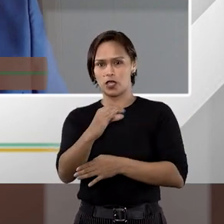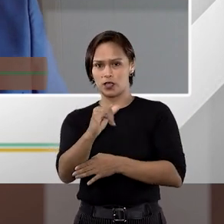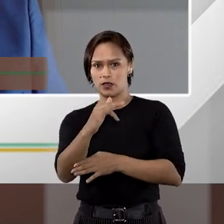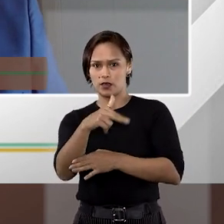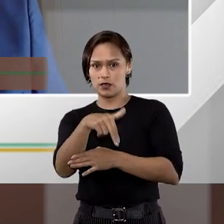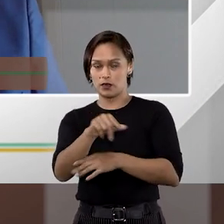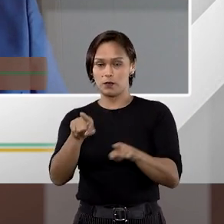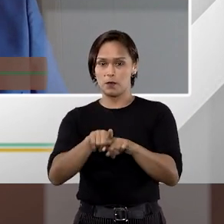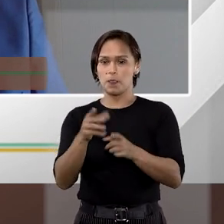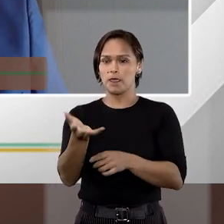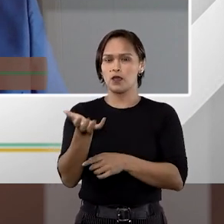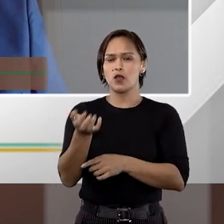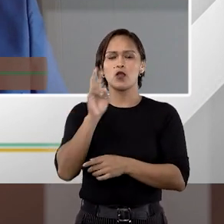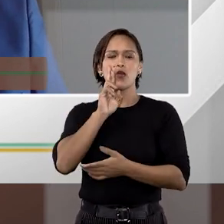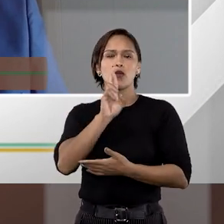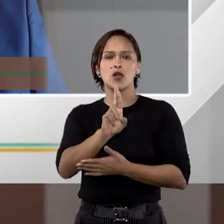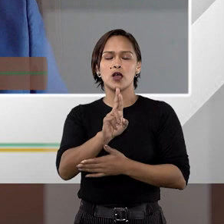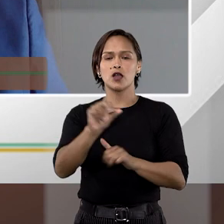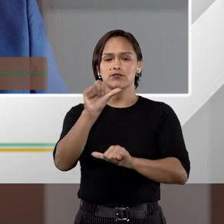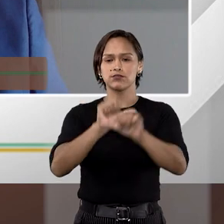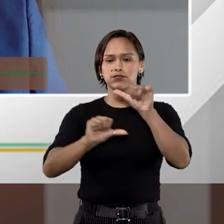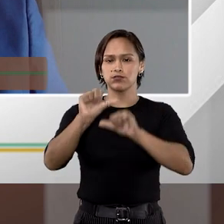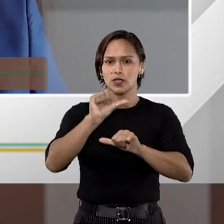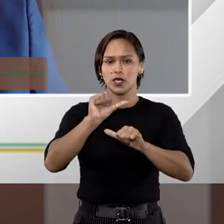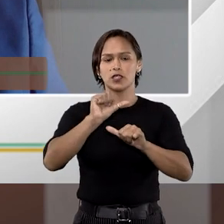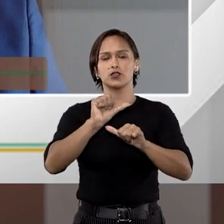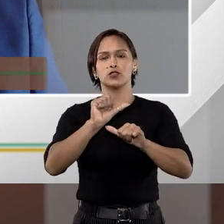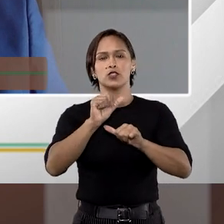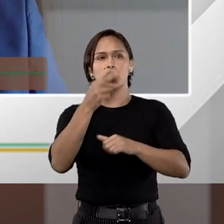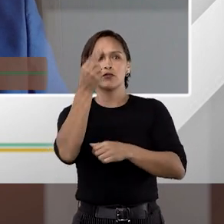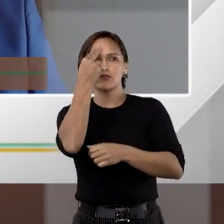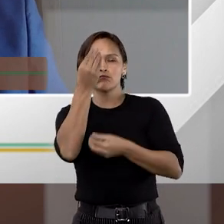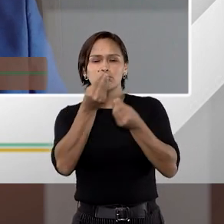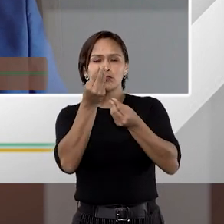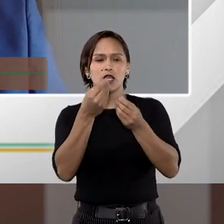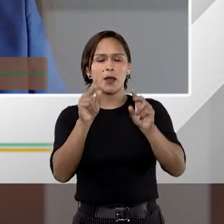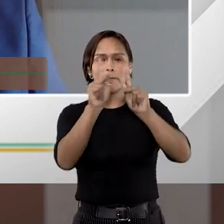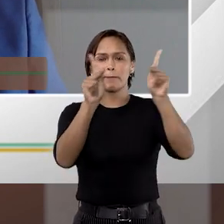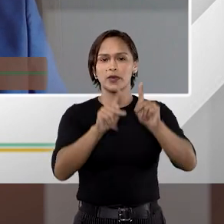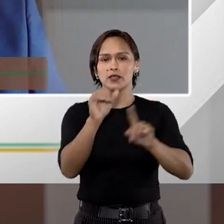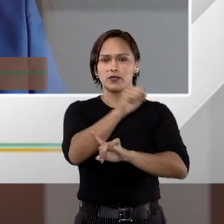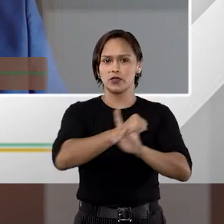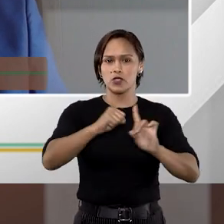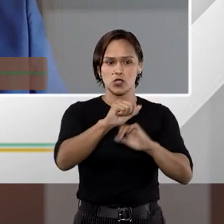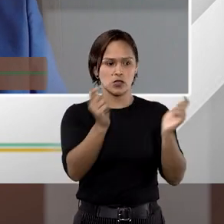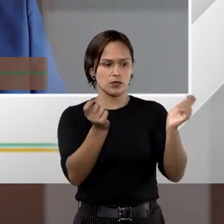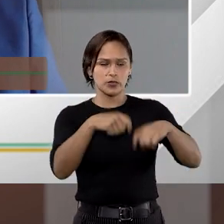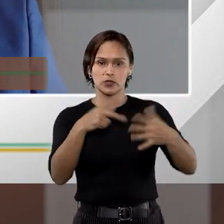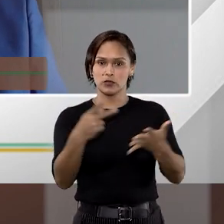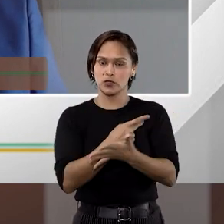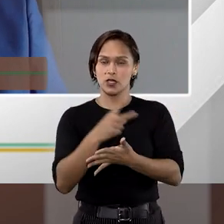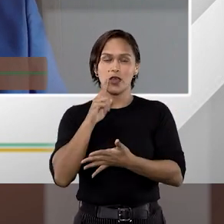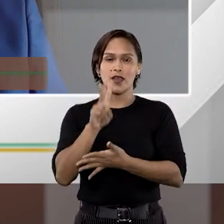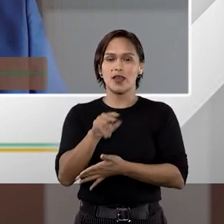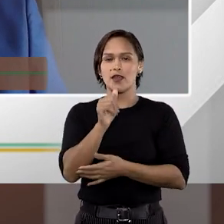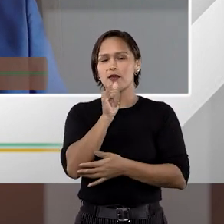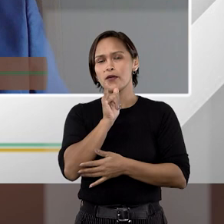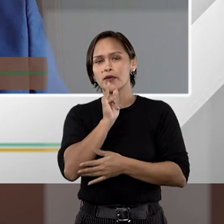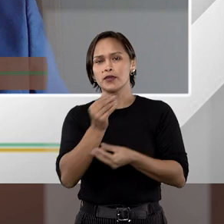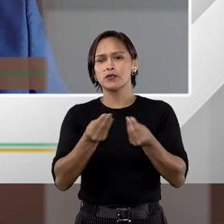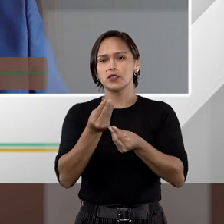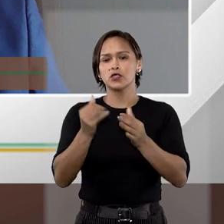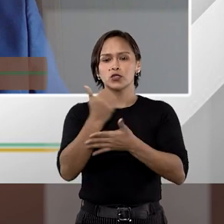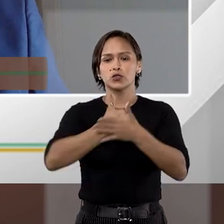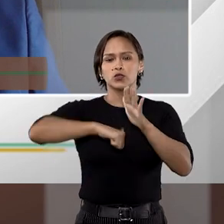se onde se buscam soluções alternativas de consenso visando a pacificação social podemos citar como